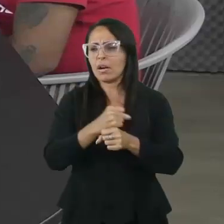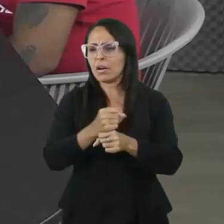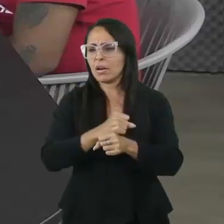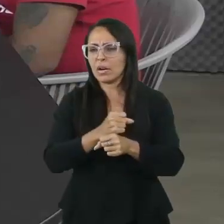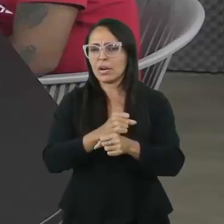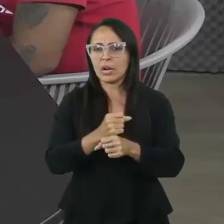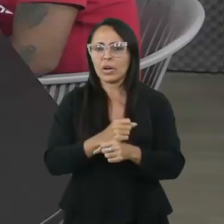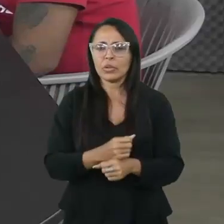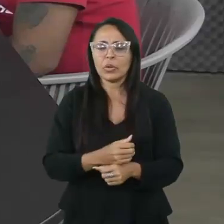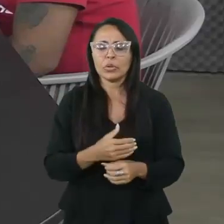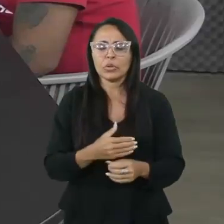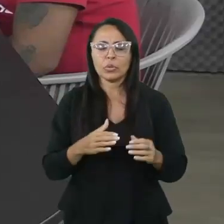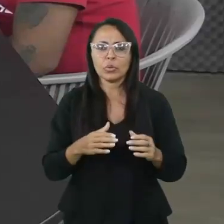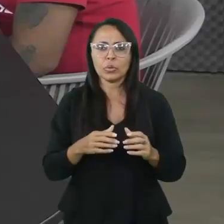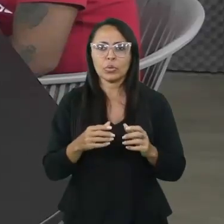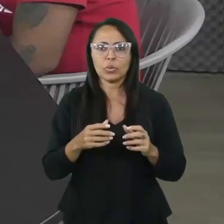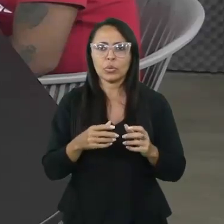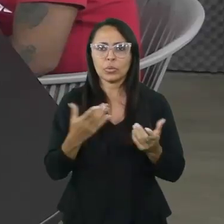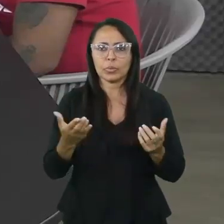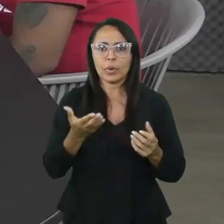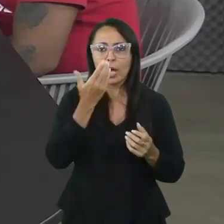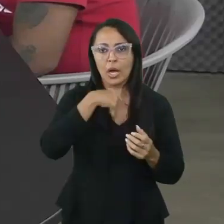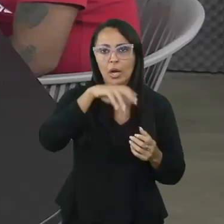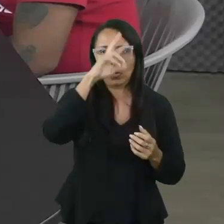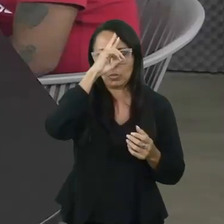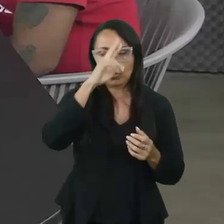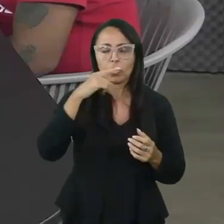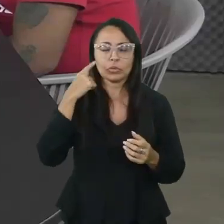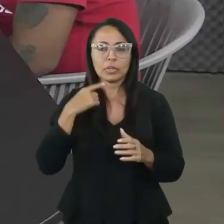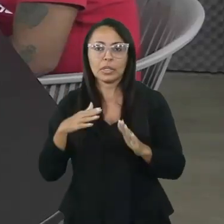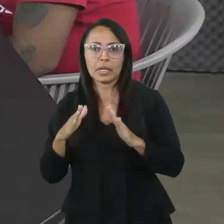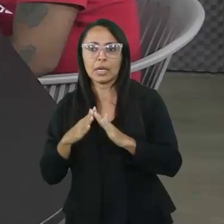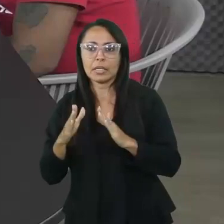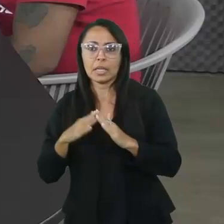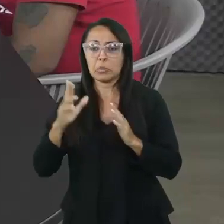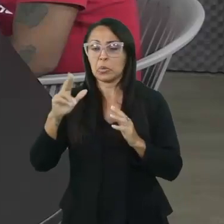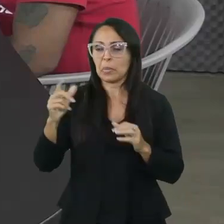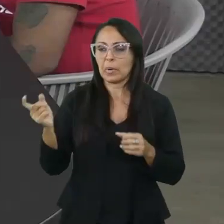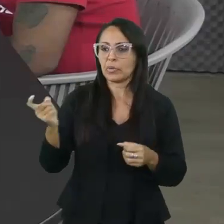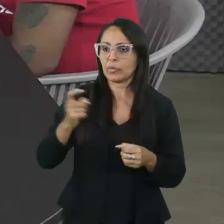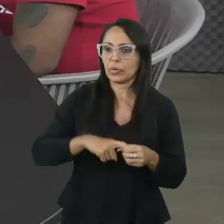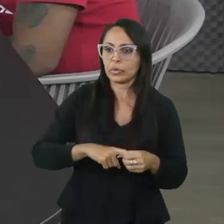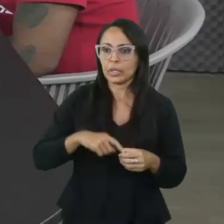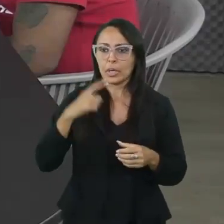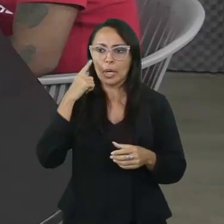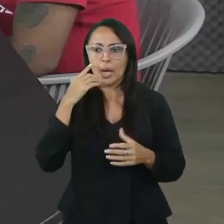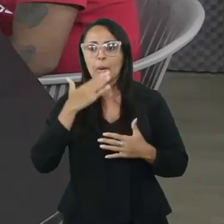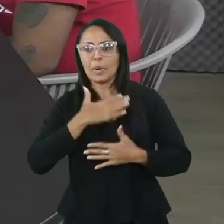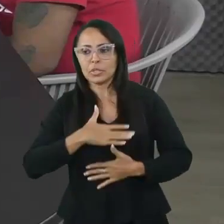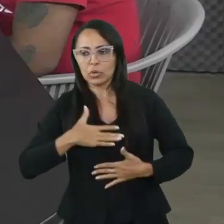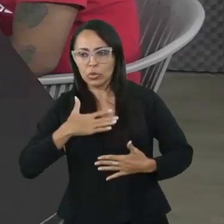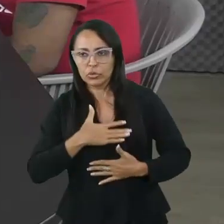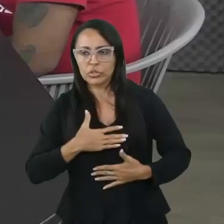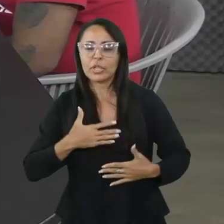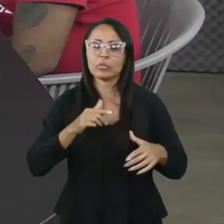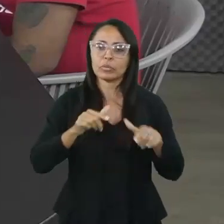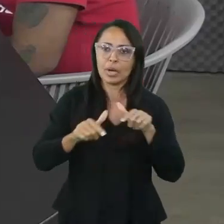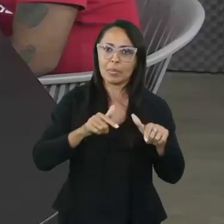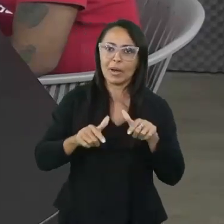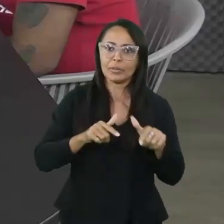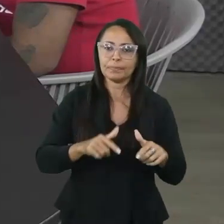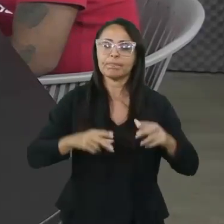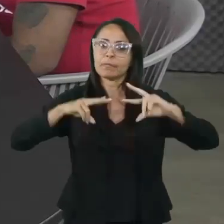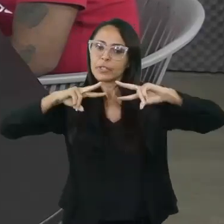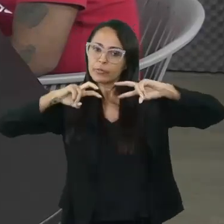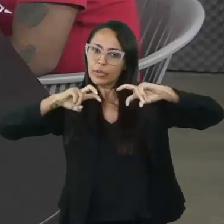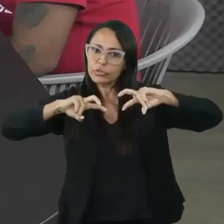na casa de não sei quem e depois nunca mais voltei. Bom, acontece que eu gostei da Brasília e o meu trabalho de investigar